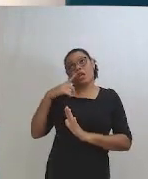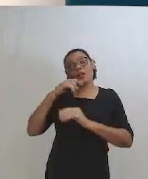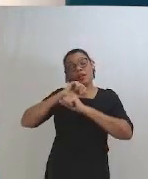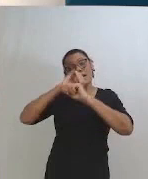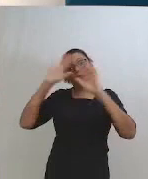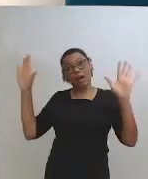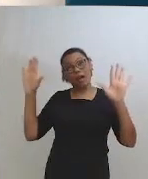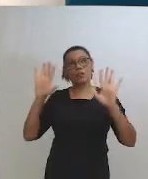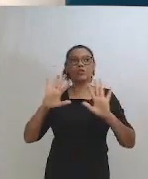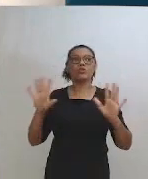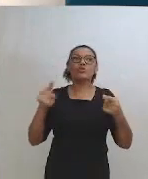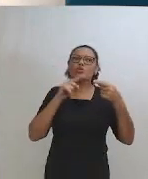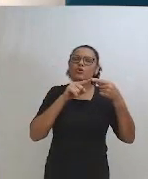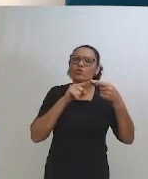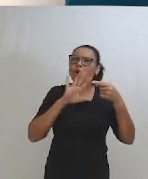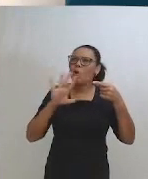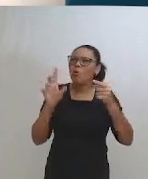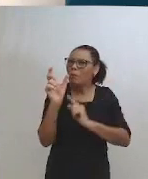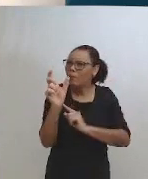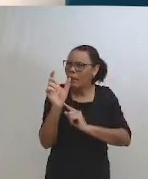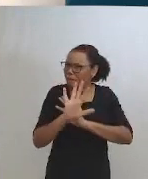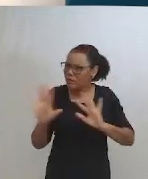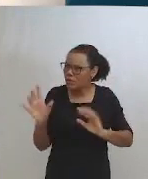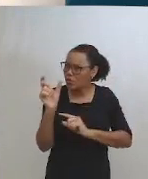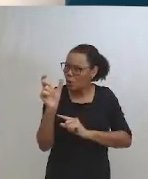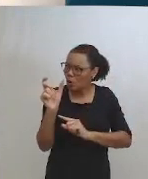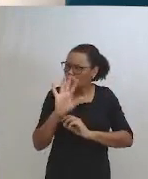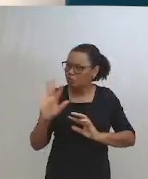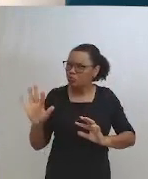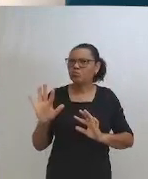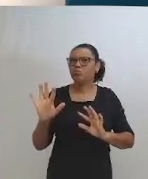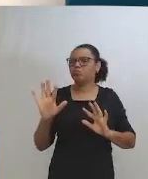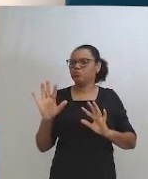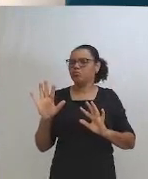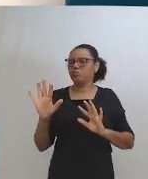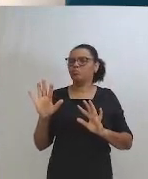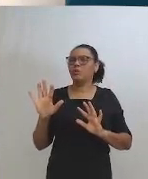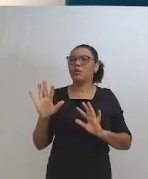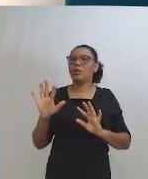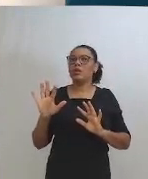a uma palavrinha, não se ajusta, digamos assim, à concretude